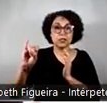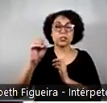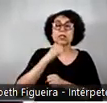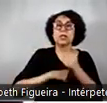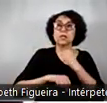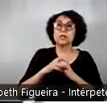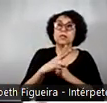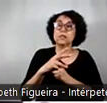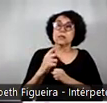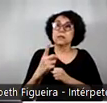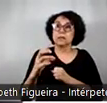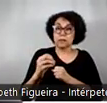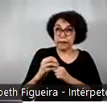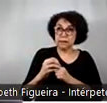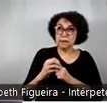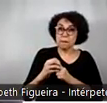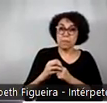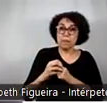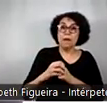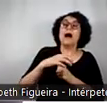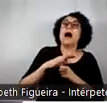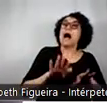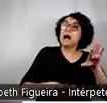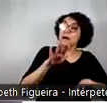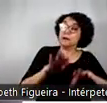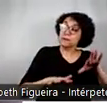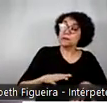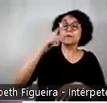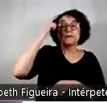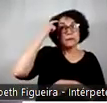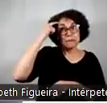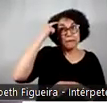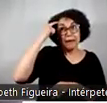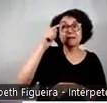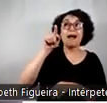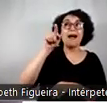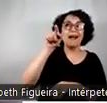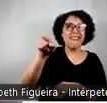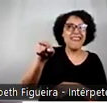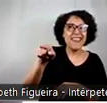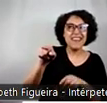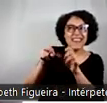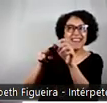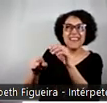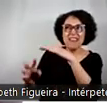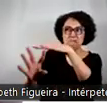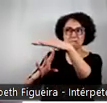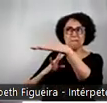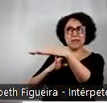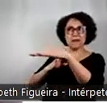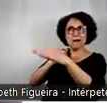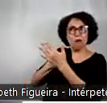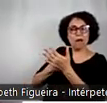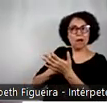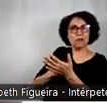vezes considera um fugitivo, um traidor, que é afasta a sociedade de acolhimento, que o vê como intruso. E isso a gente pode perceber muito na